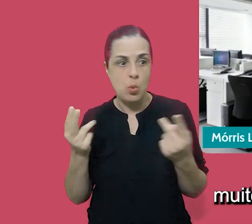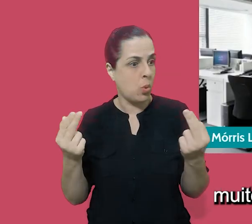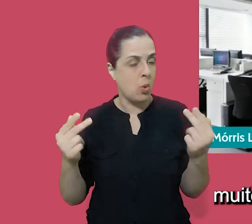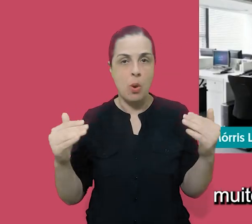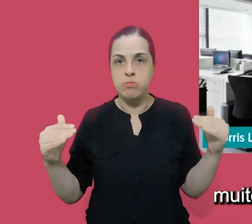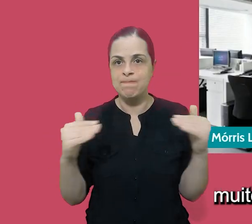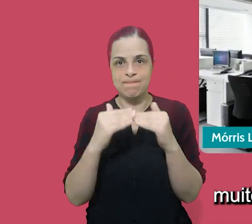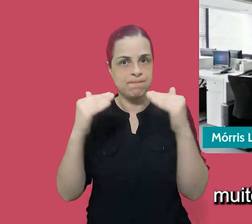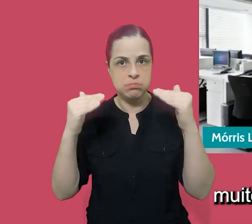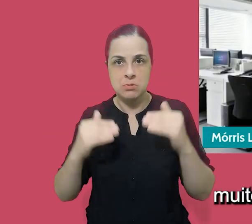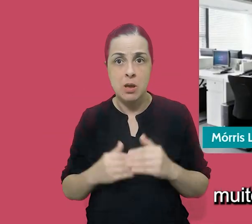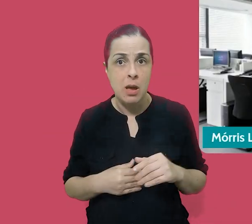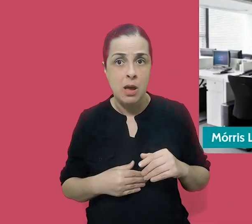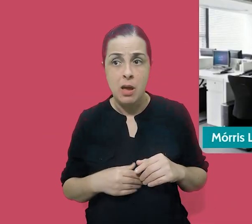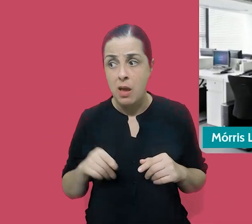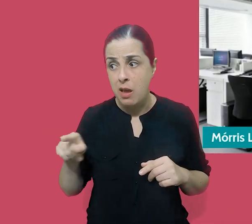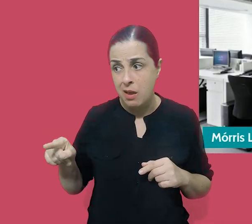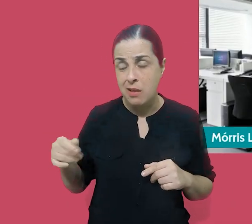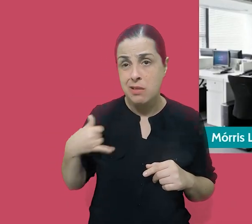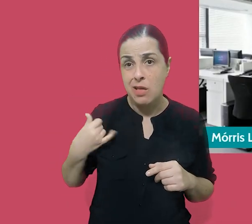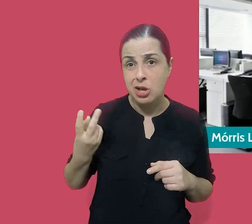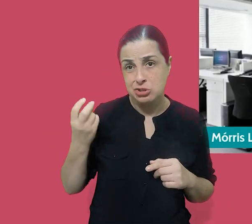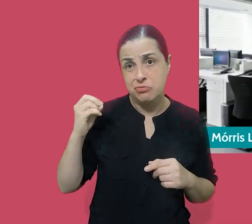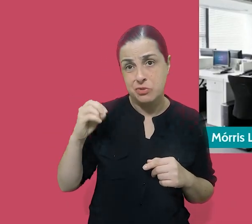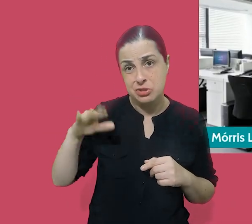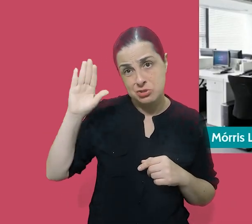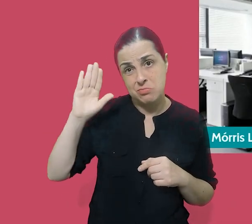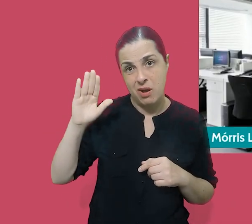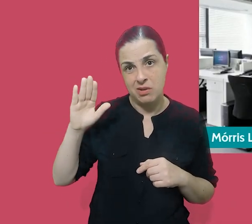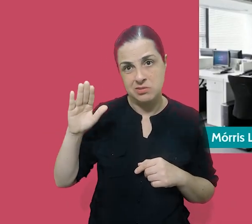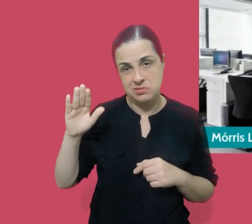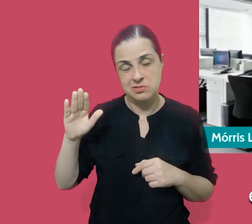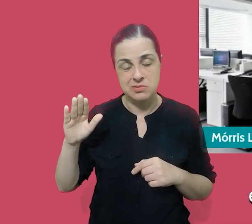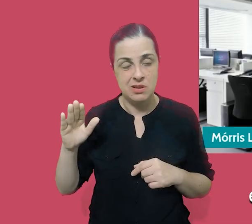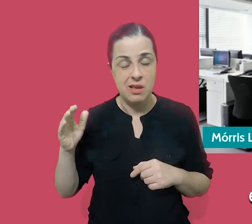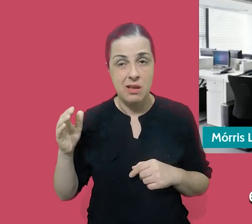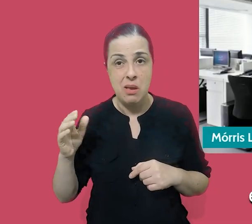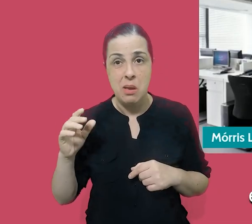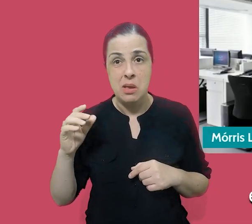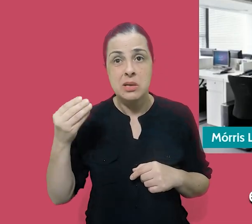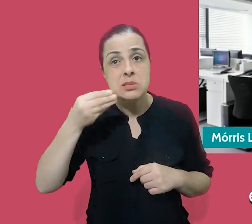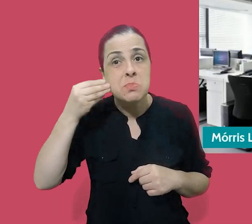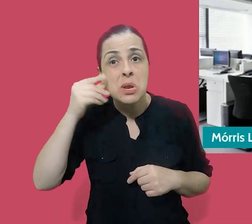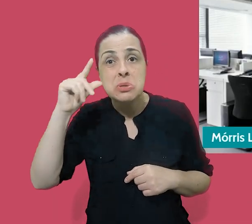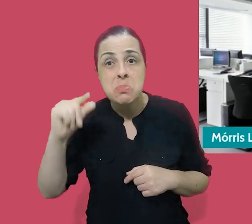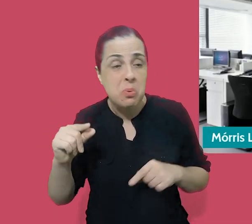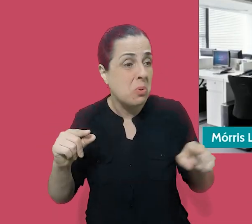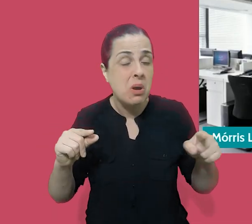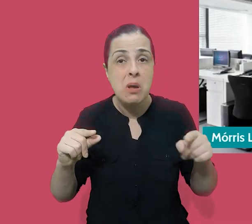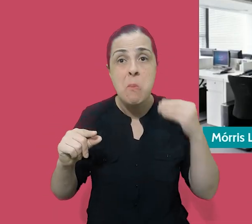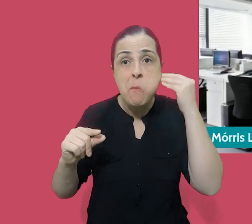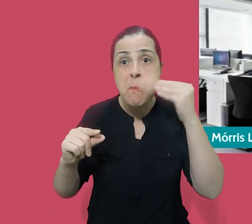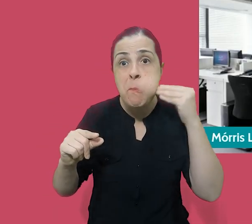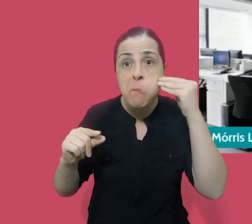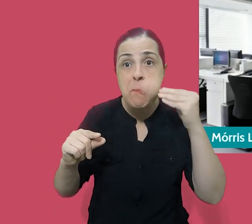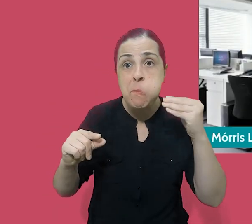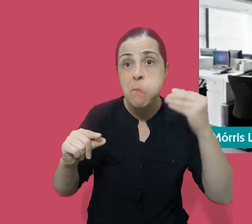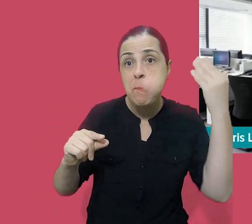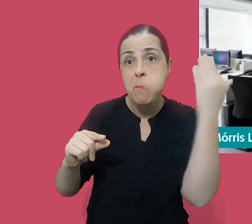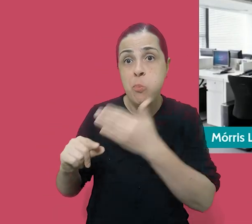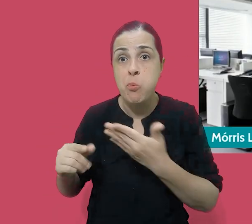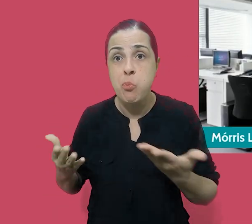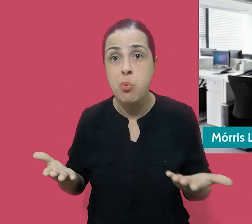muito menos experiência no 20 mais, vou chamar de 20 mais, porque, sei lá, por que a empresa, não sei, tipo, eu